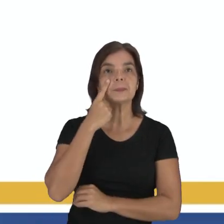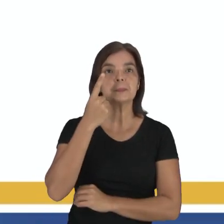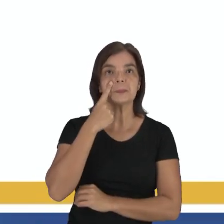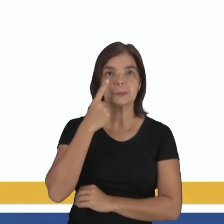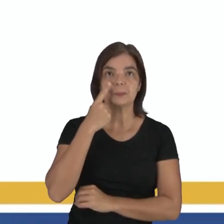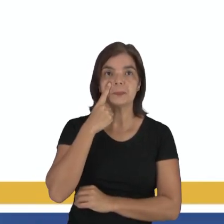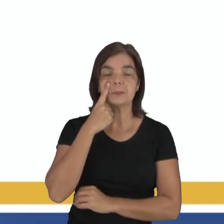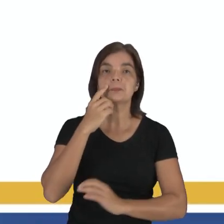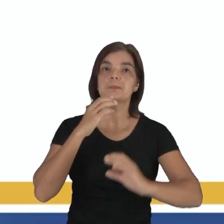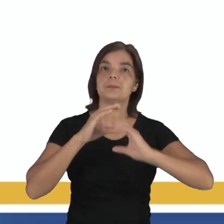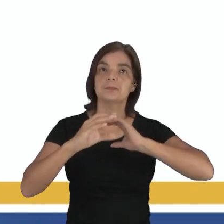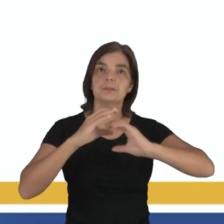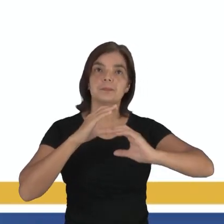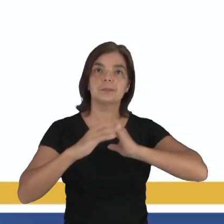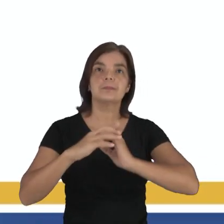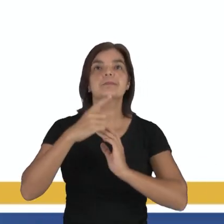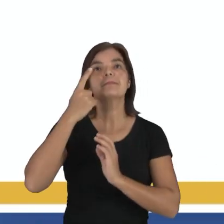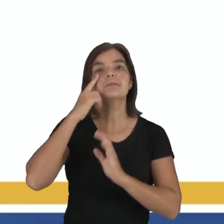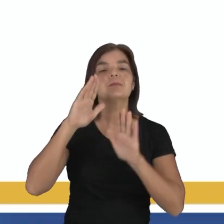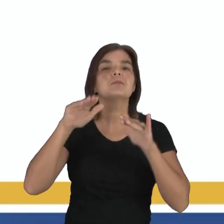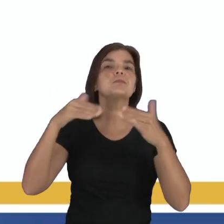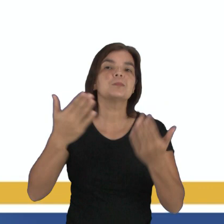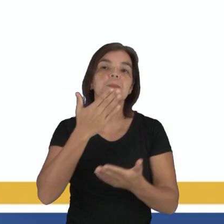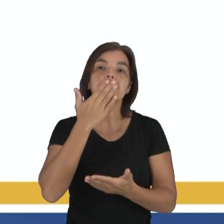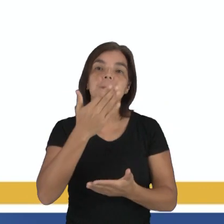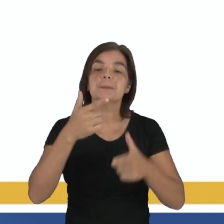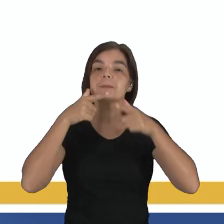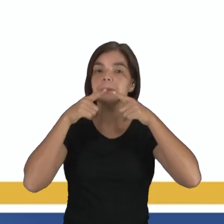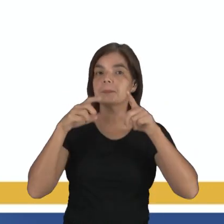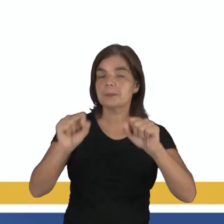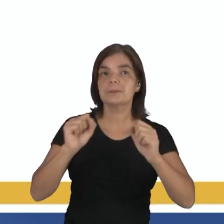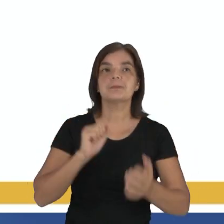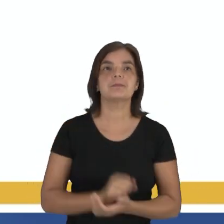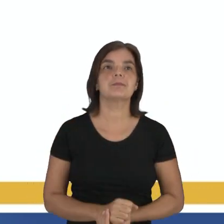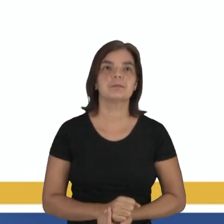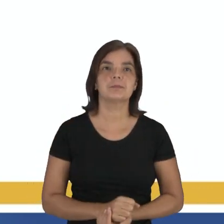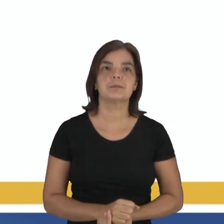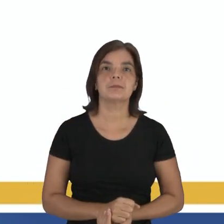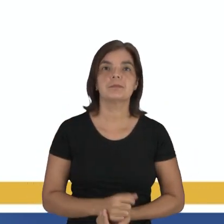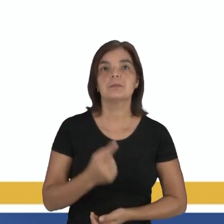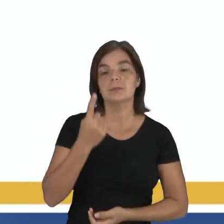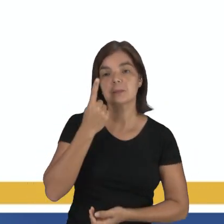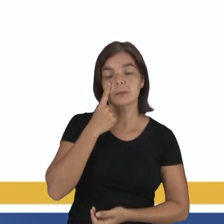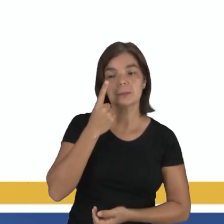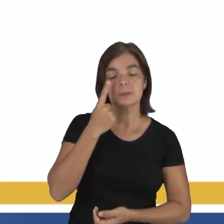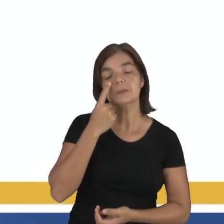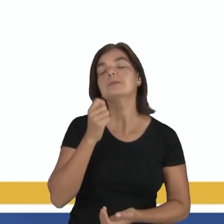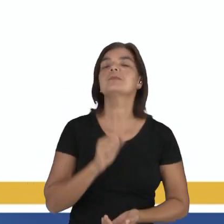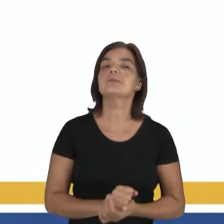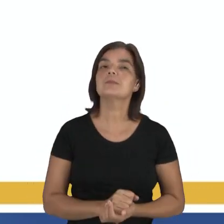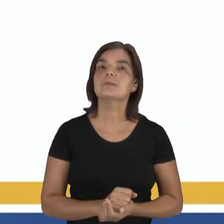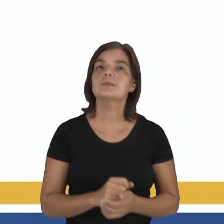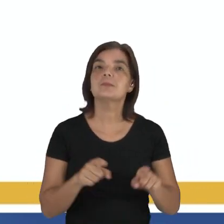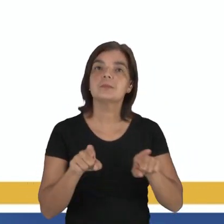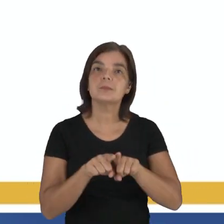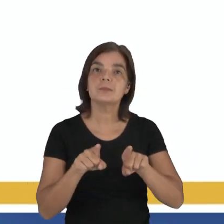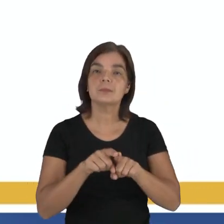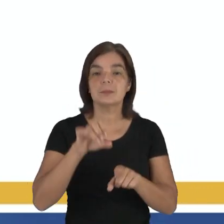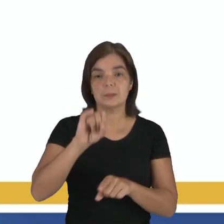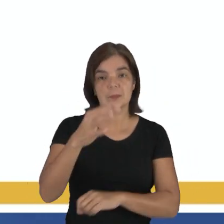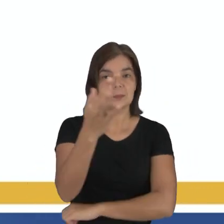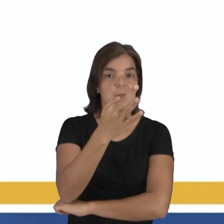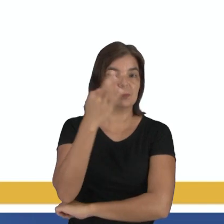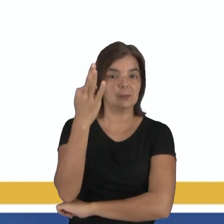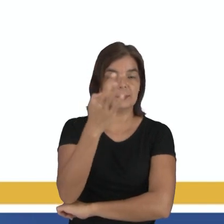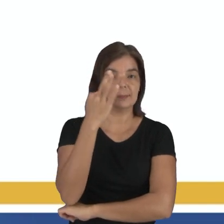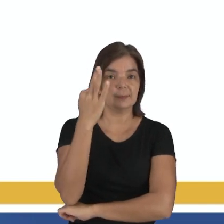Observe as situações de comunicação e defina o tipo de linguagem. Você vai observar o tipo de situação e vai dizer se